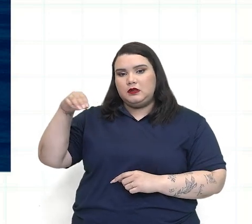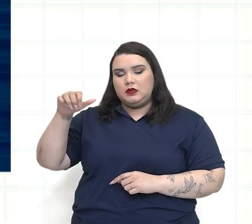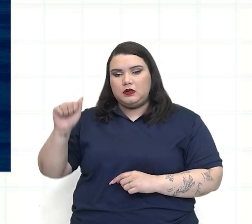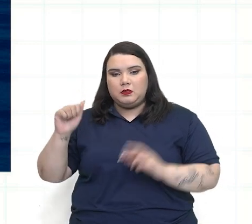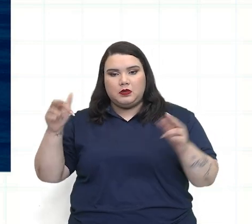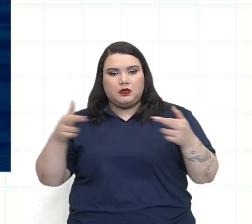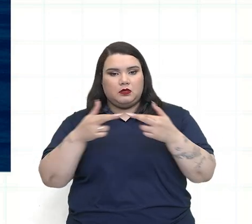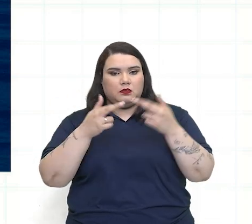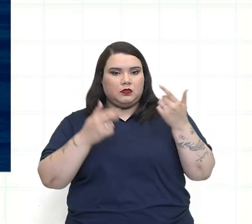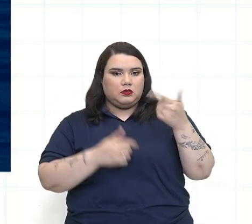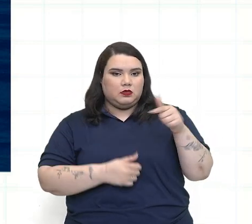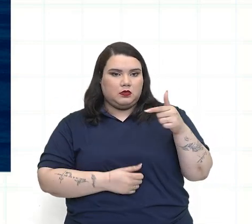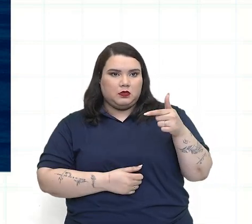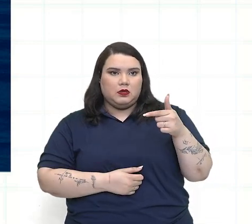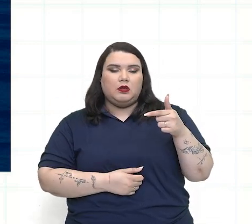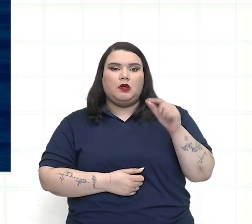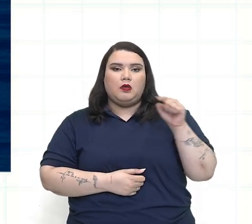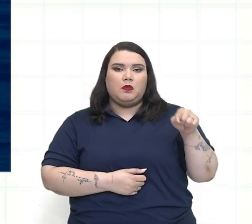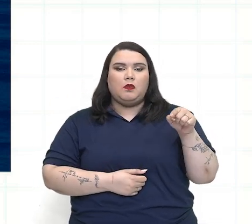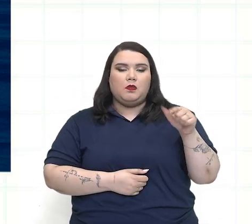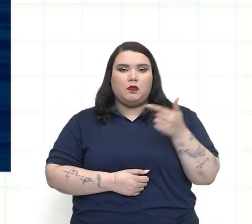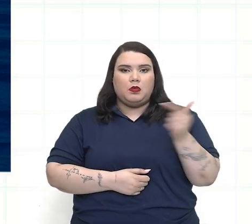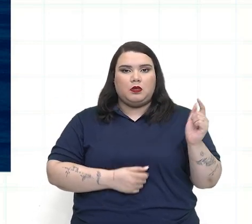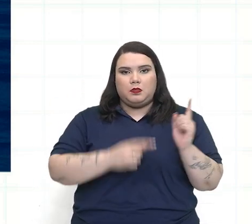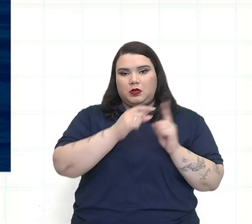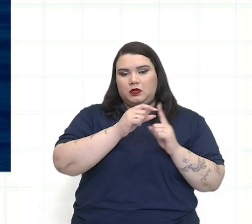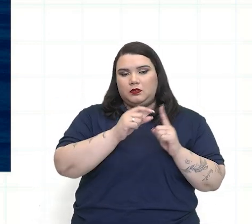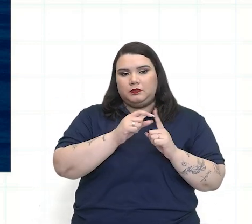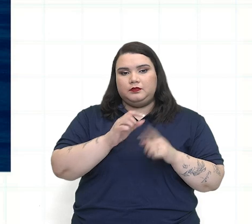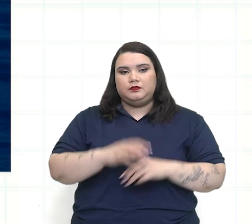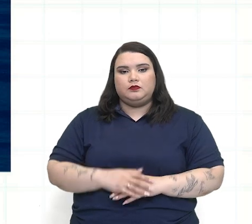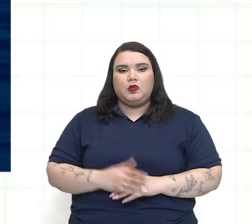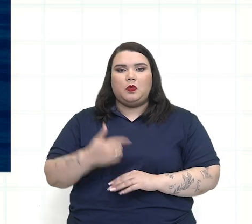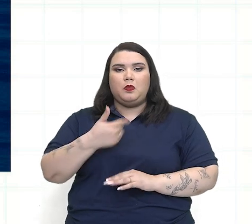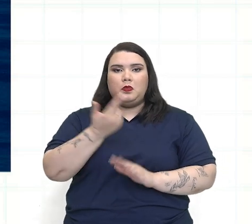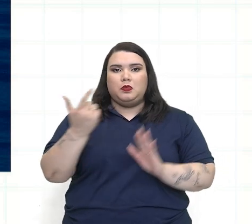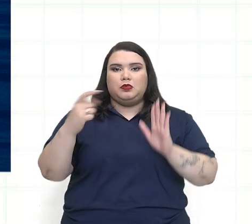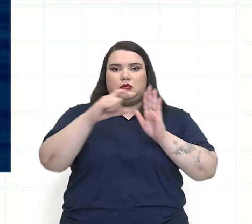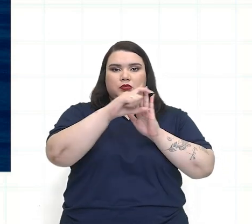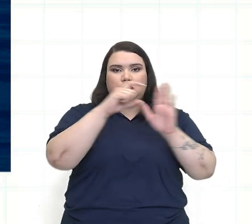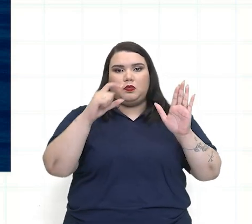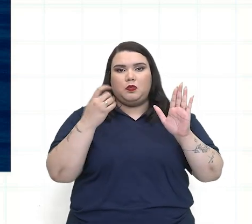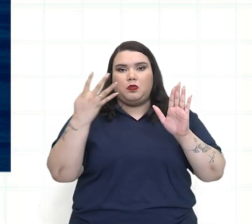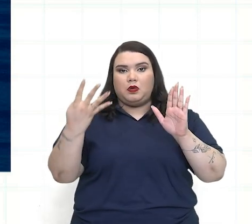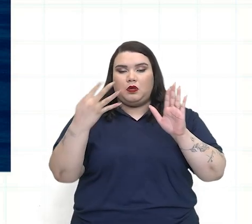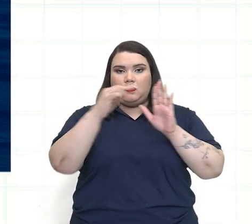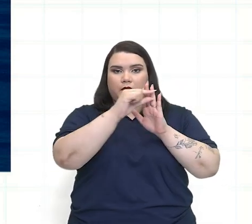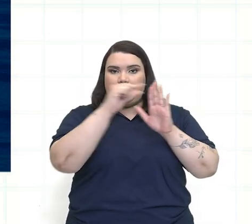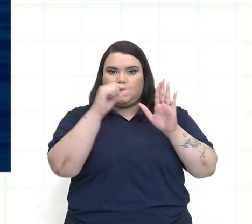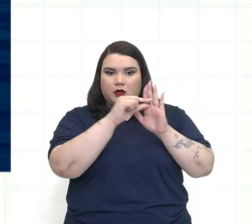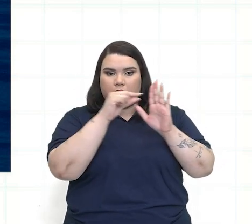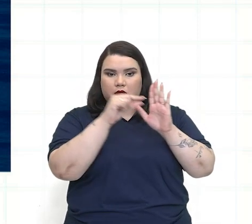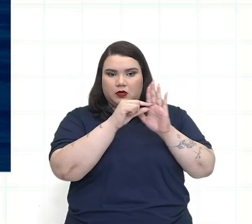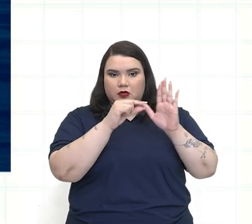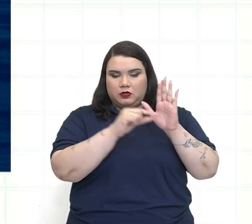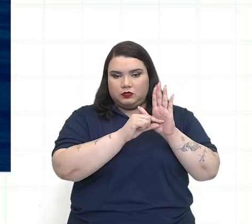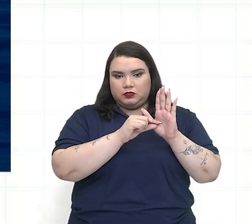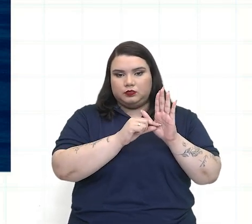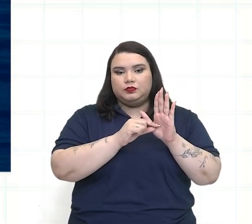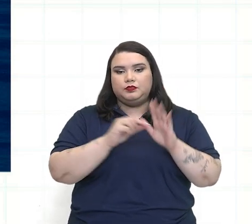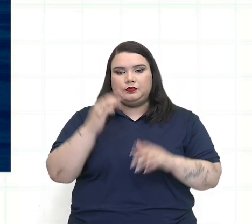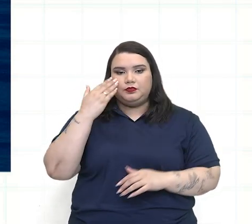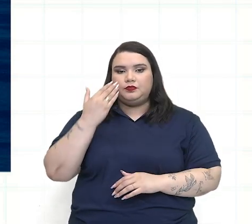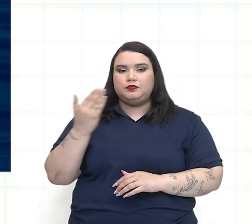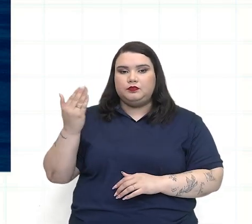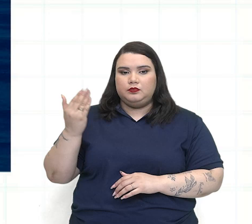mais, de novo, olha, uma estrofe com 4 versos, depois mais outra estrofe com 4 versos. E no